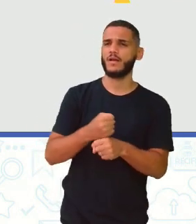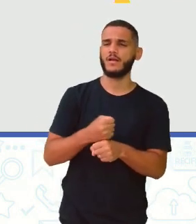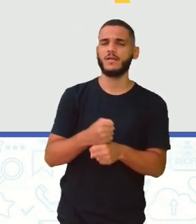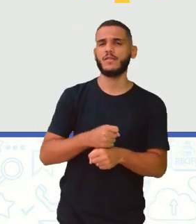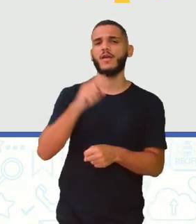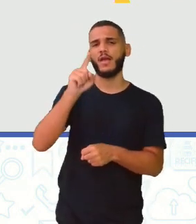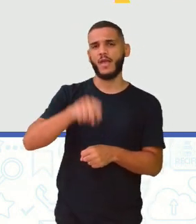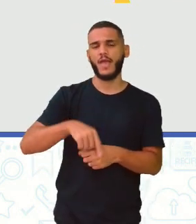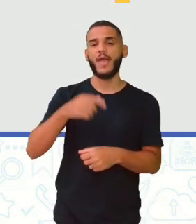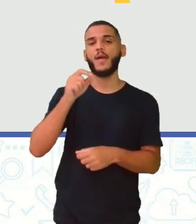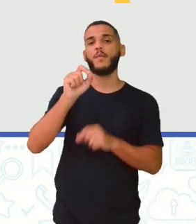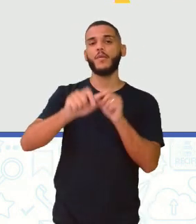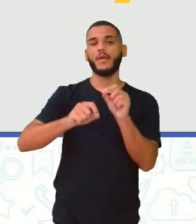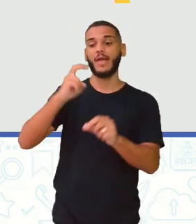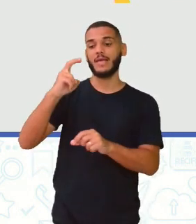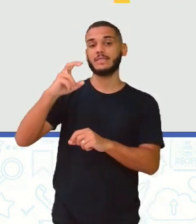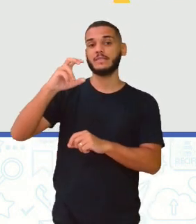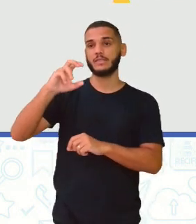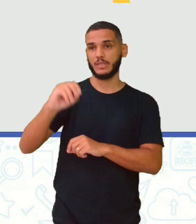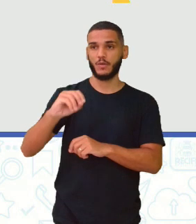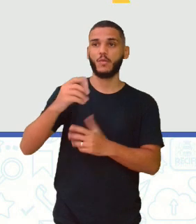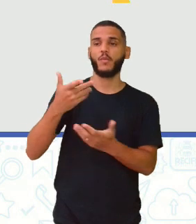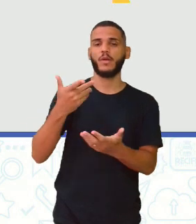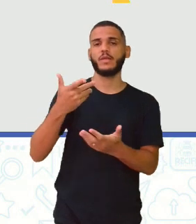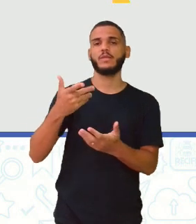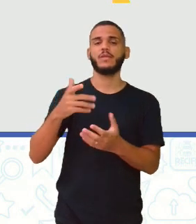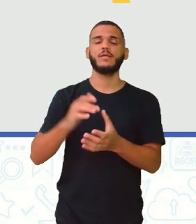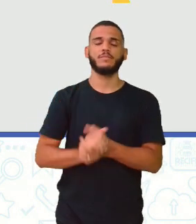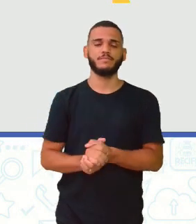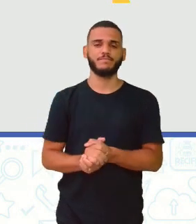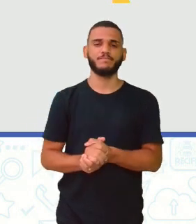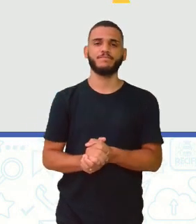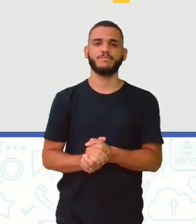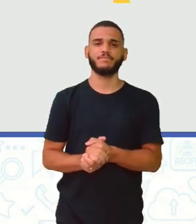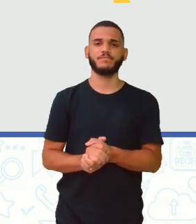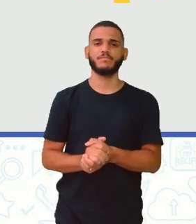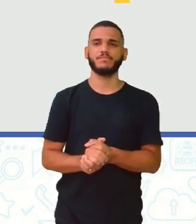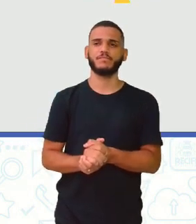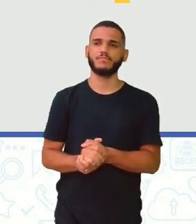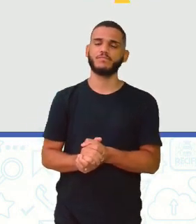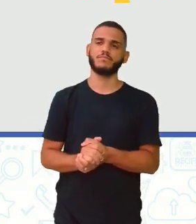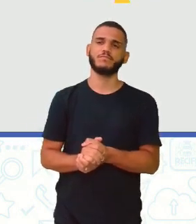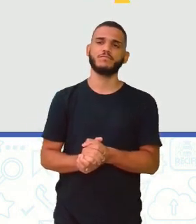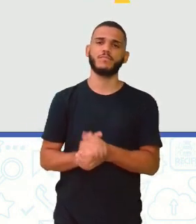a 50ª edição? 50ª, 50, tá, gente?